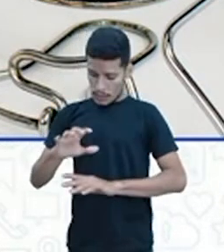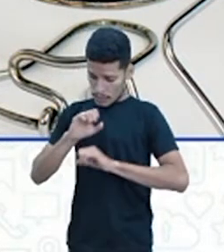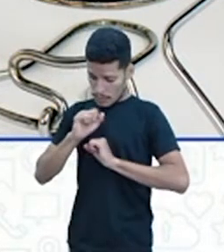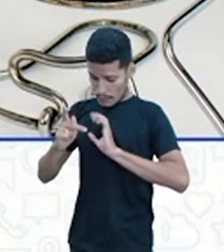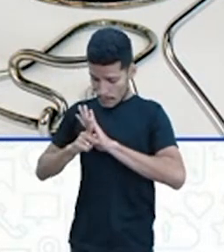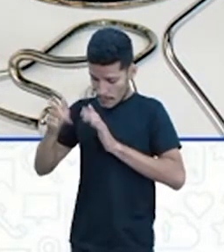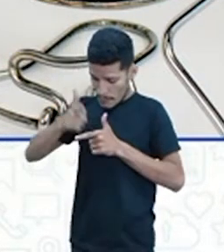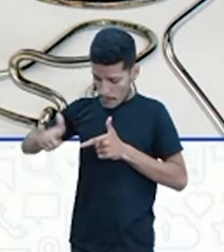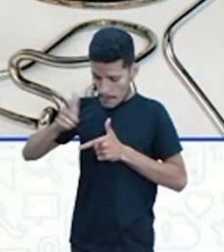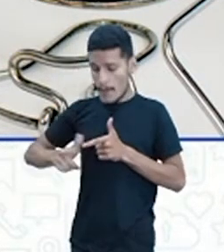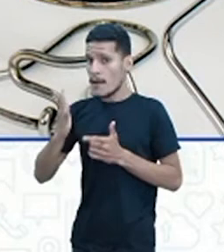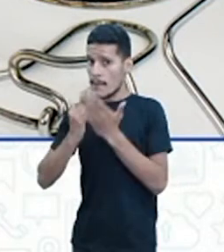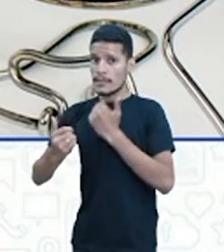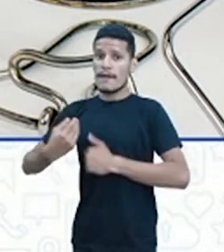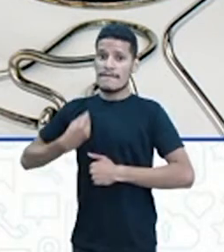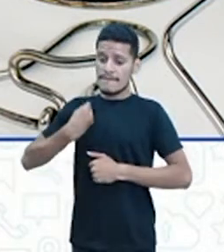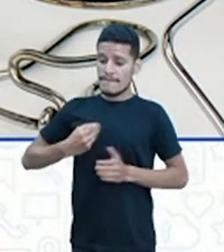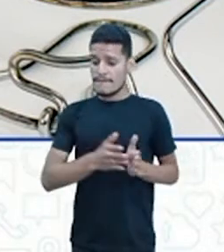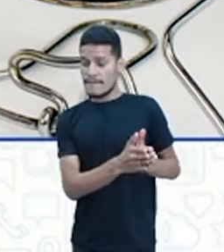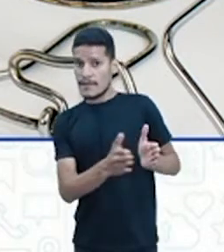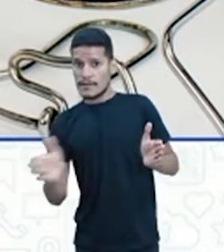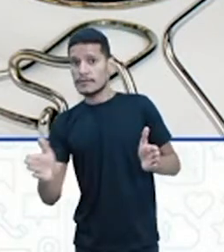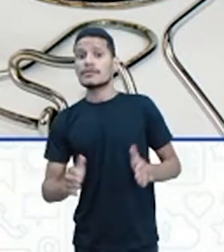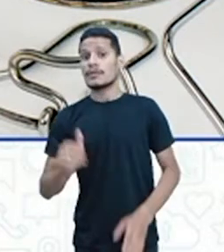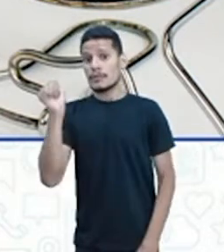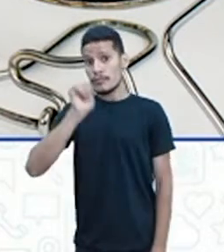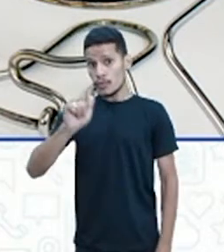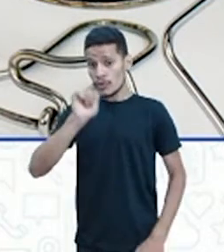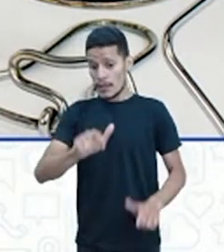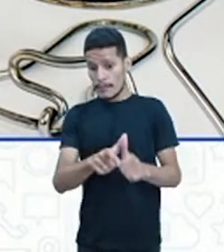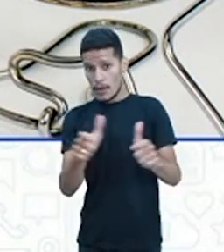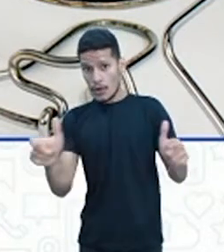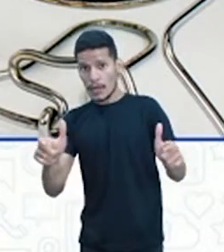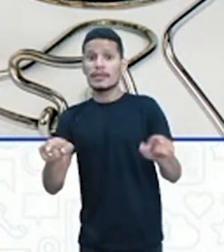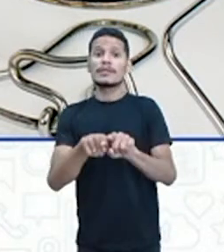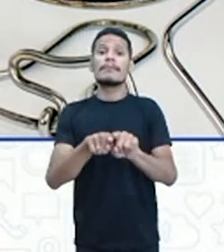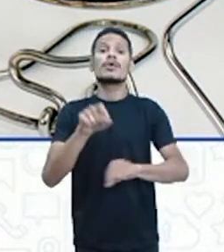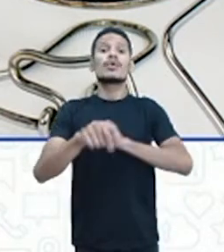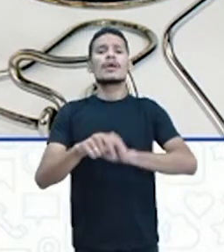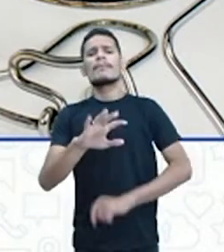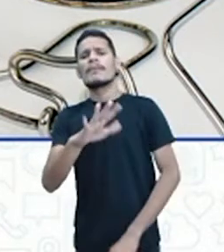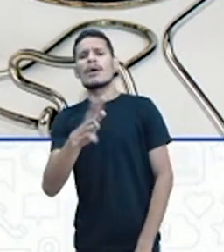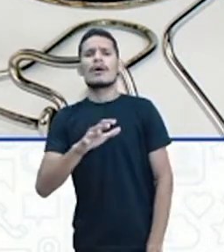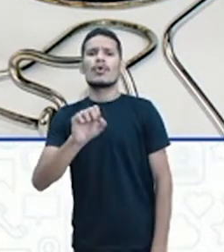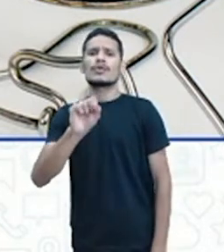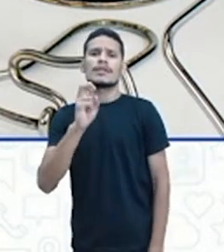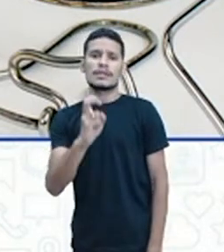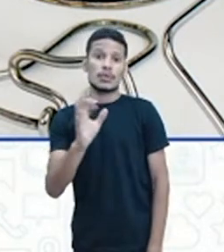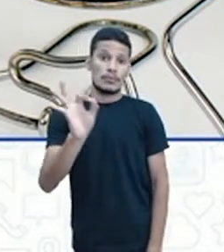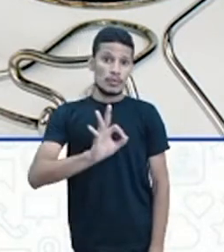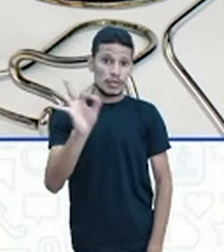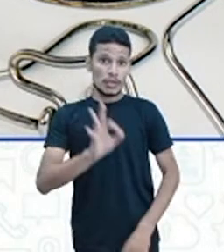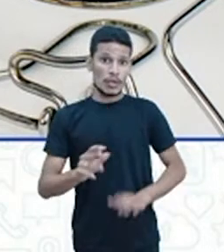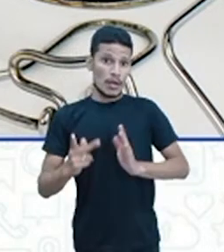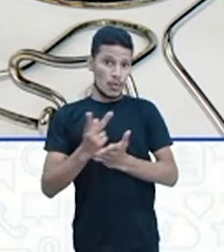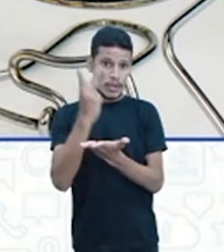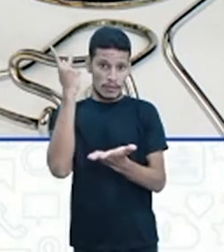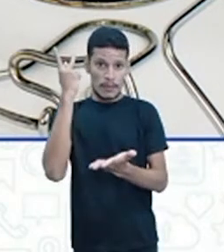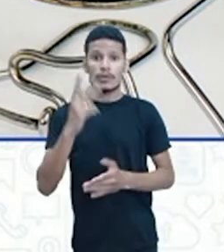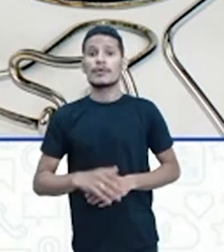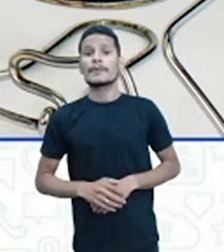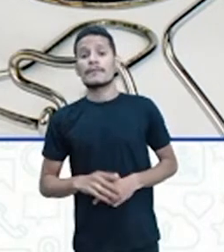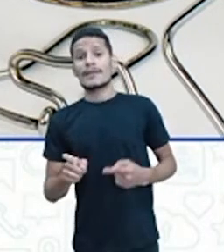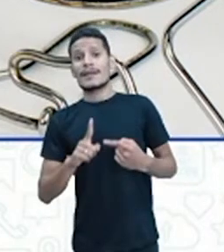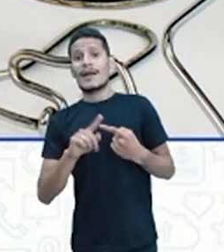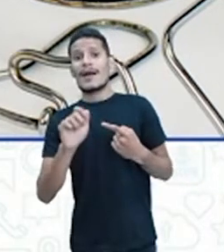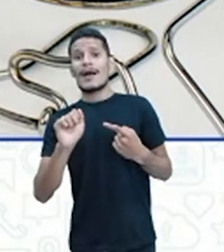transtorno alimentar durante a vida. As mulheres são a maioria desse índice e correspondem a cerca de 85% dos casos. Anorexia e bulimia